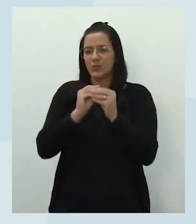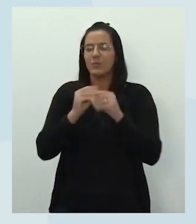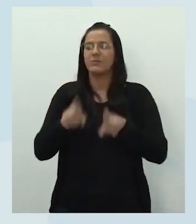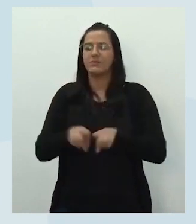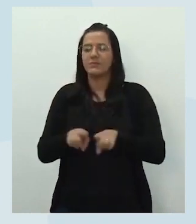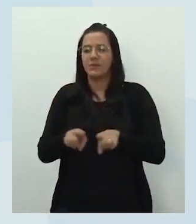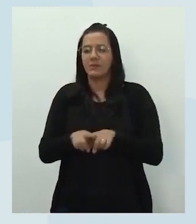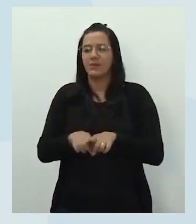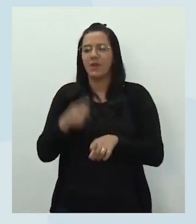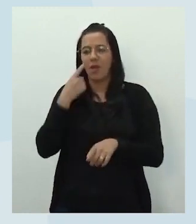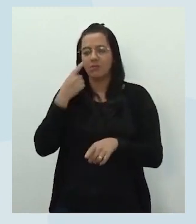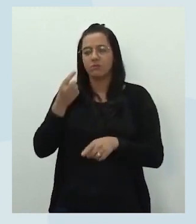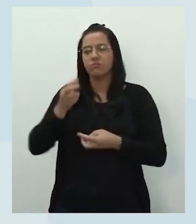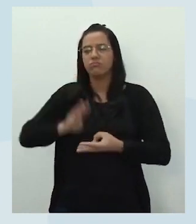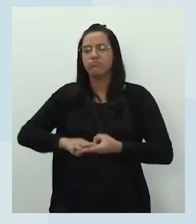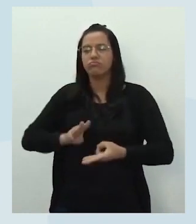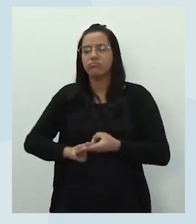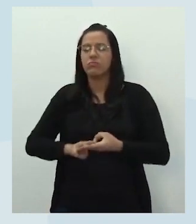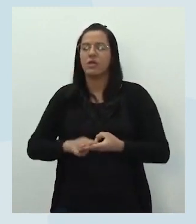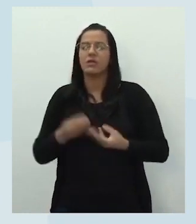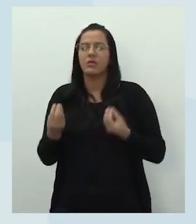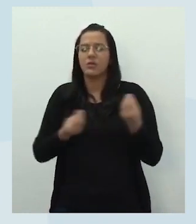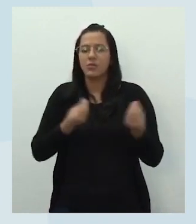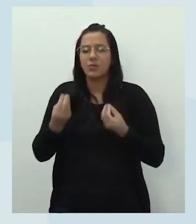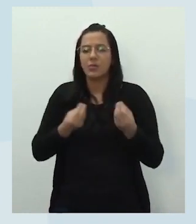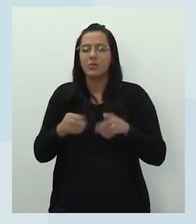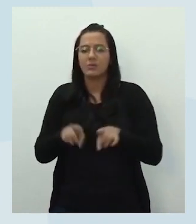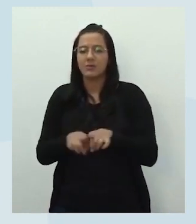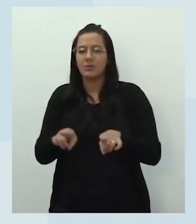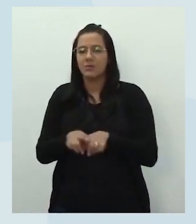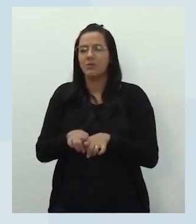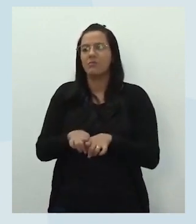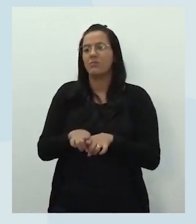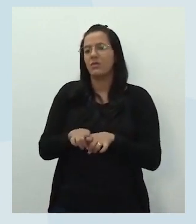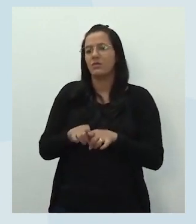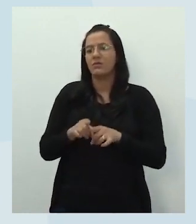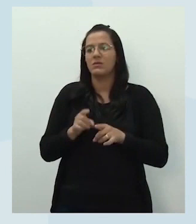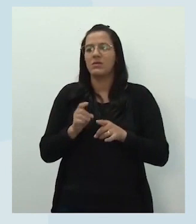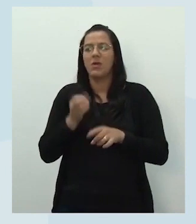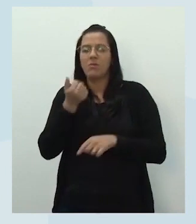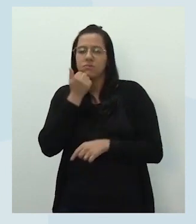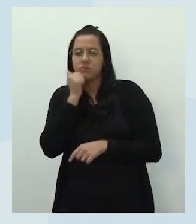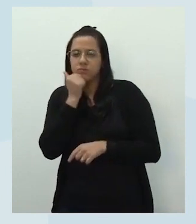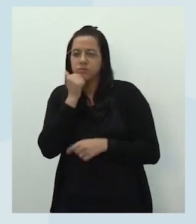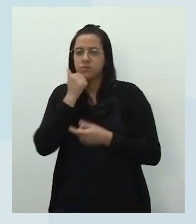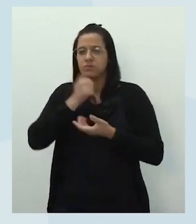vista matemático, informações do ponto de vista biológico, que a